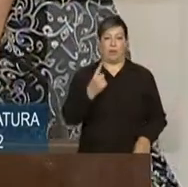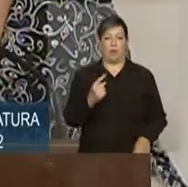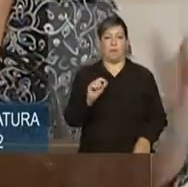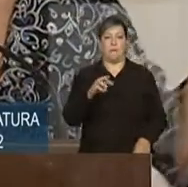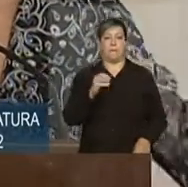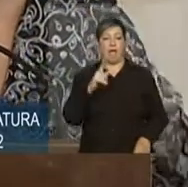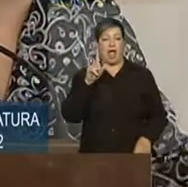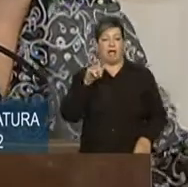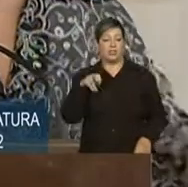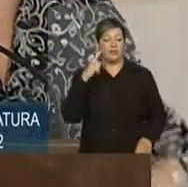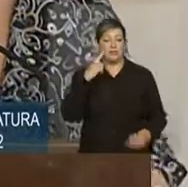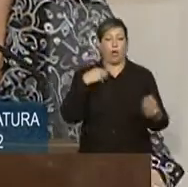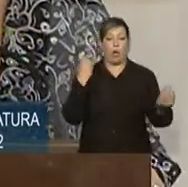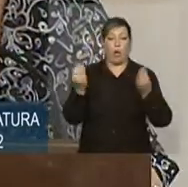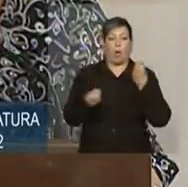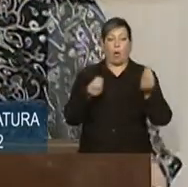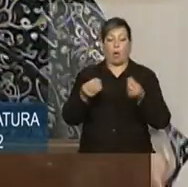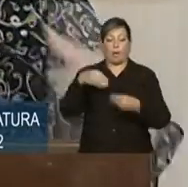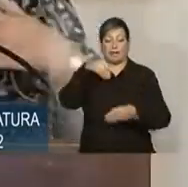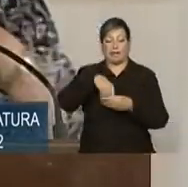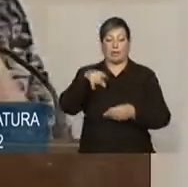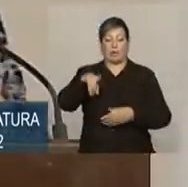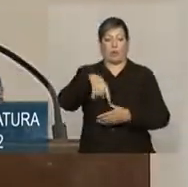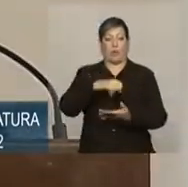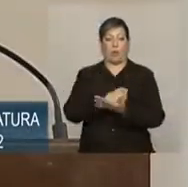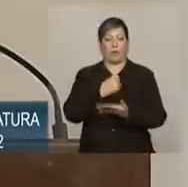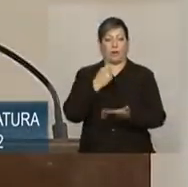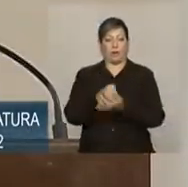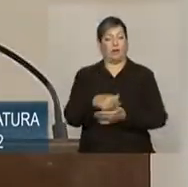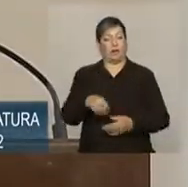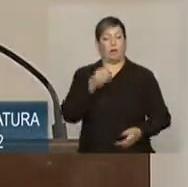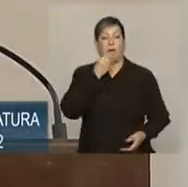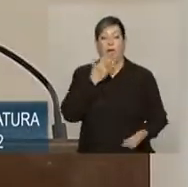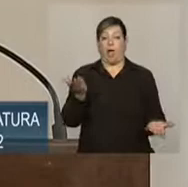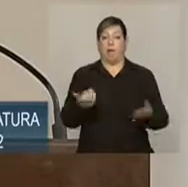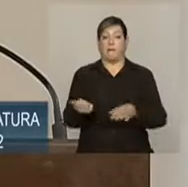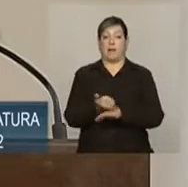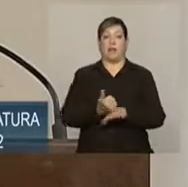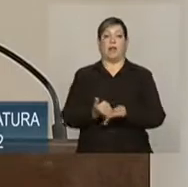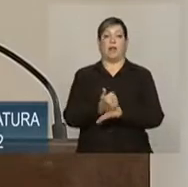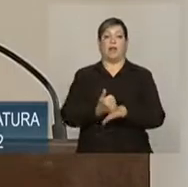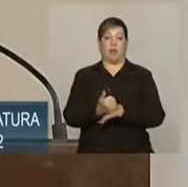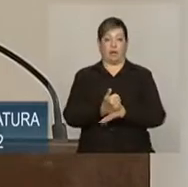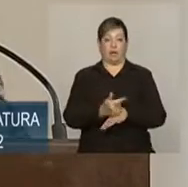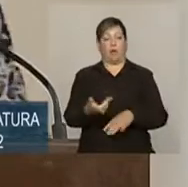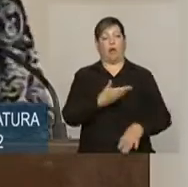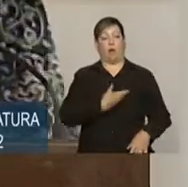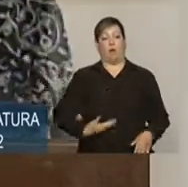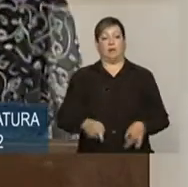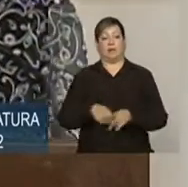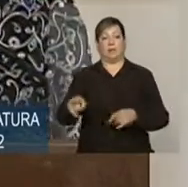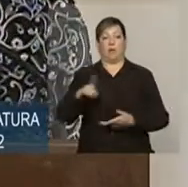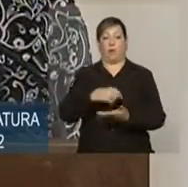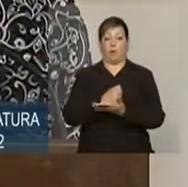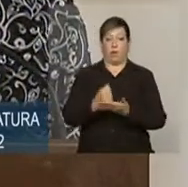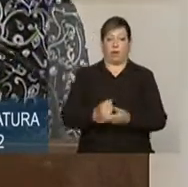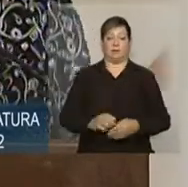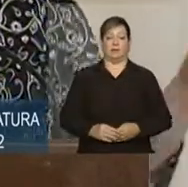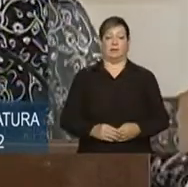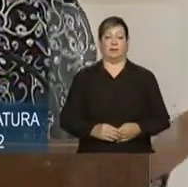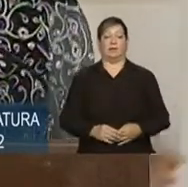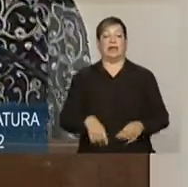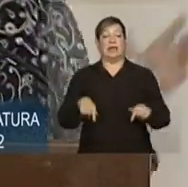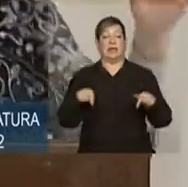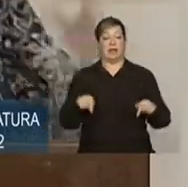a duplicação dentro do contrato de concessão, o que é uma vantagem para o concessionário e para o governo. Eu quero dizer a vocês